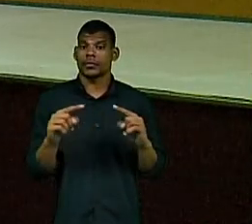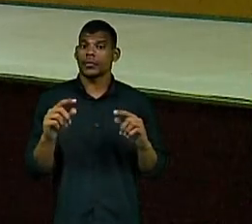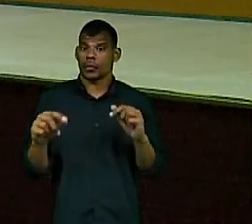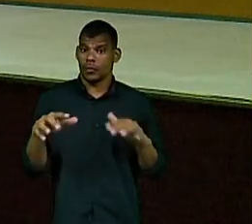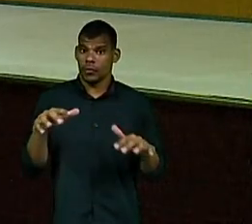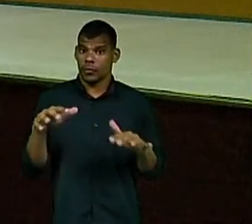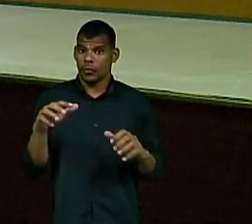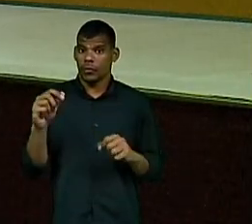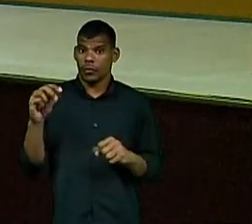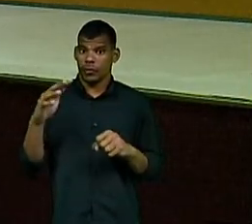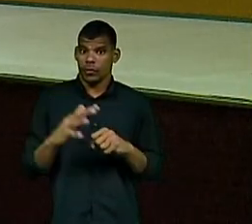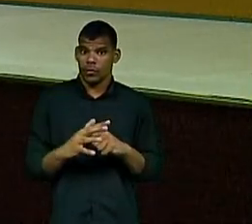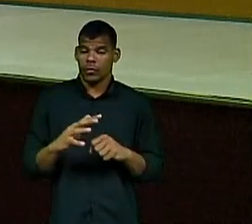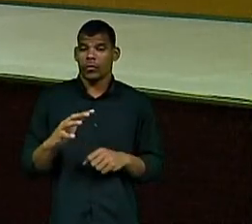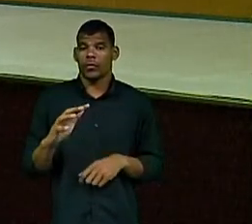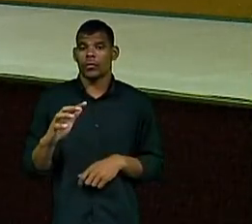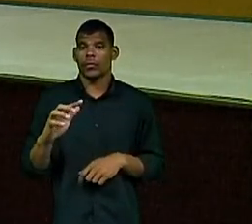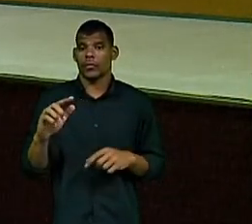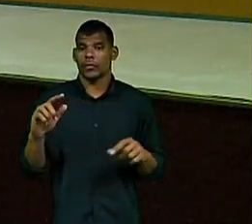Iluminista